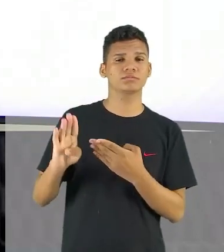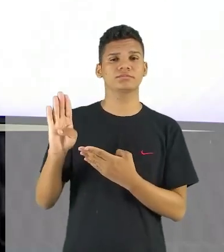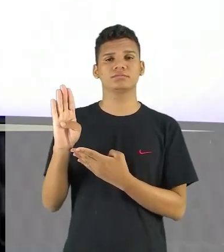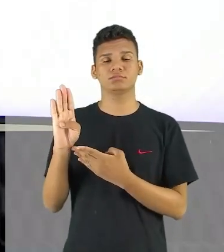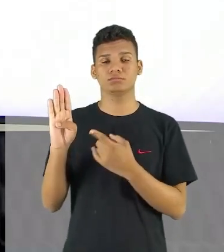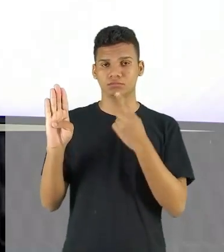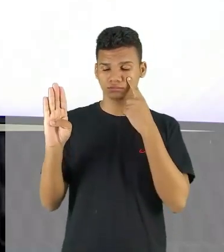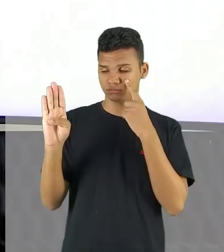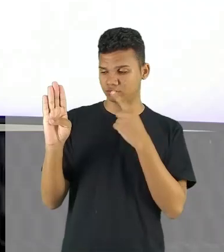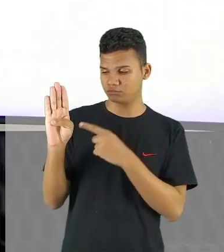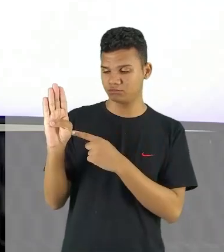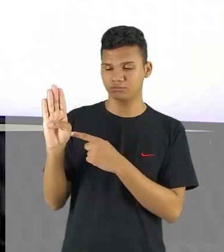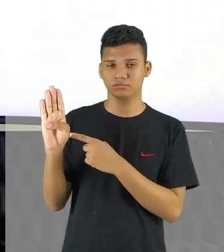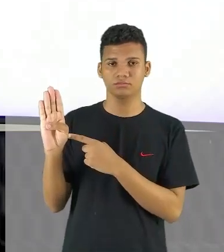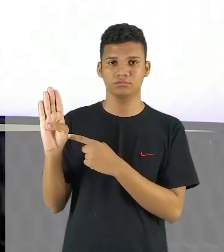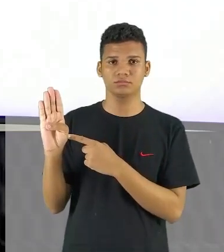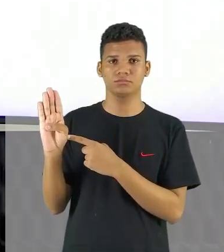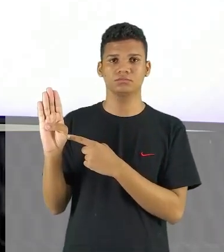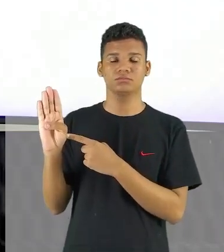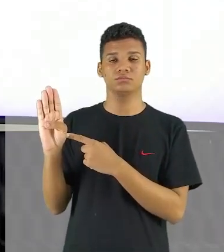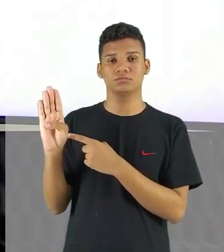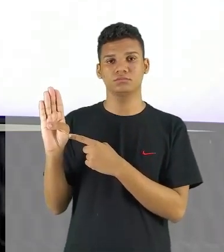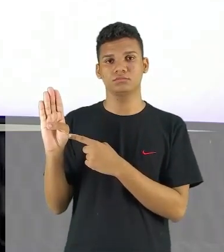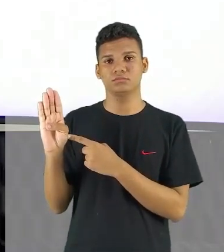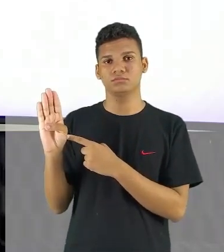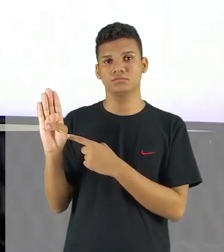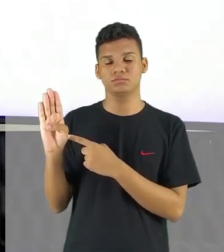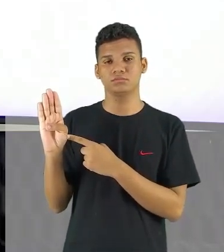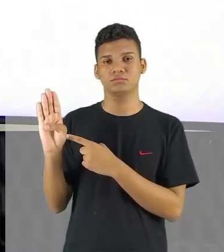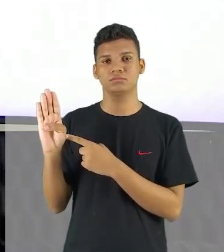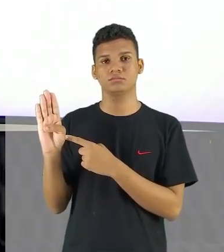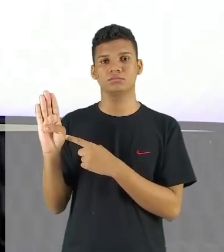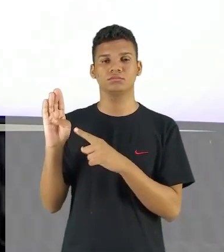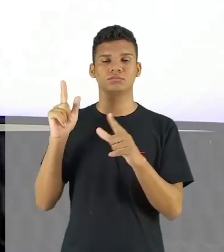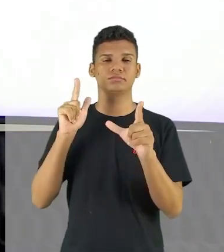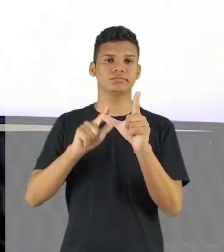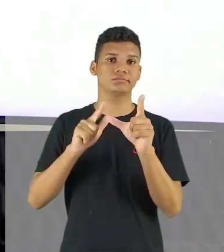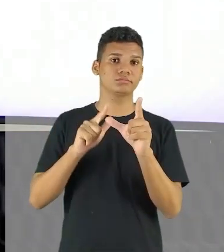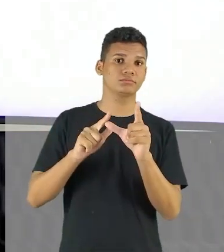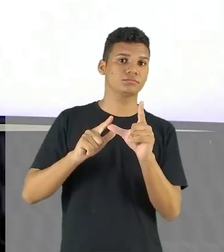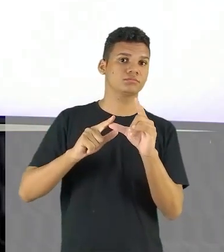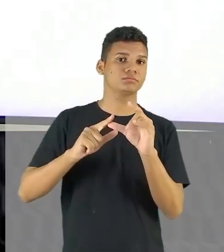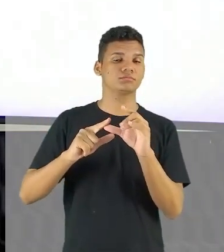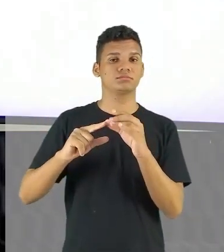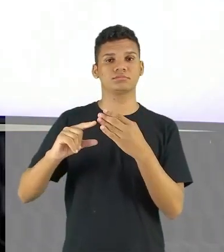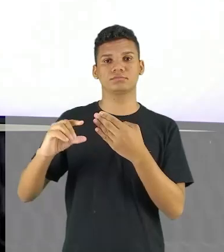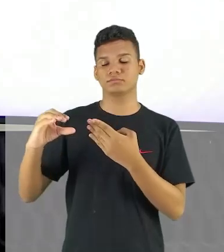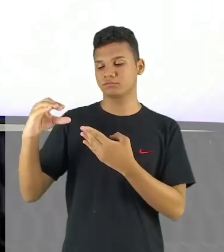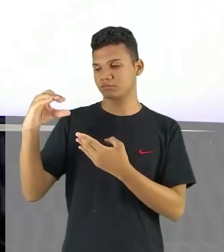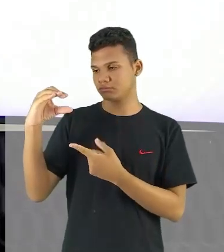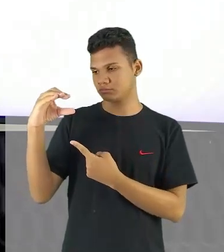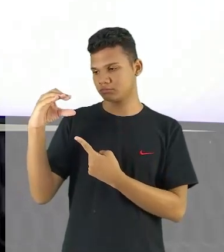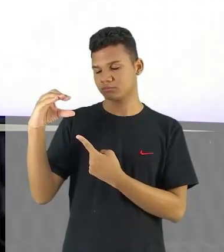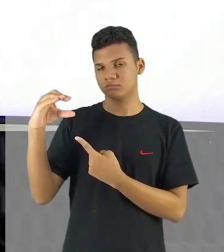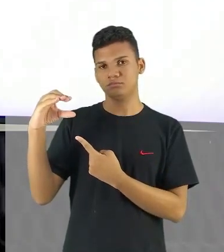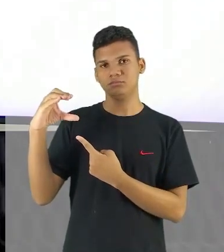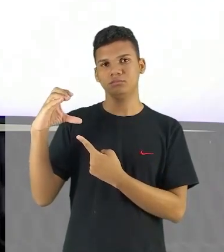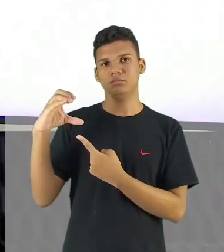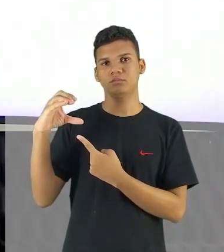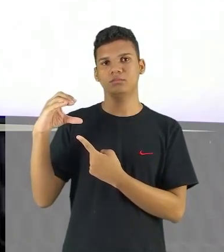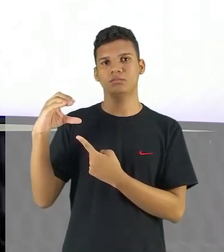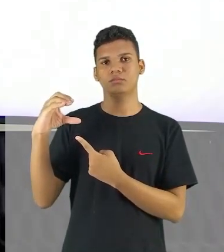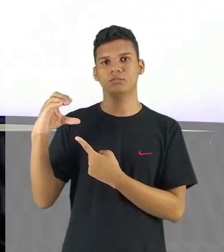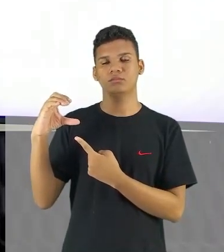B. Desejo de ascensão econômica de Pedro. Letra C. Valorização da profissão